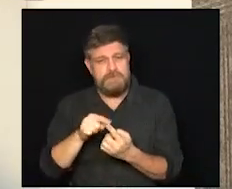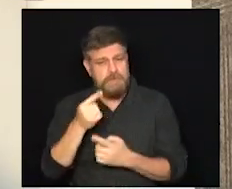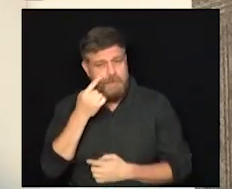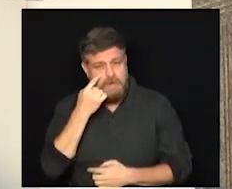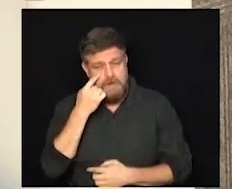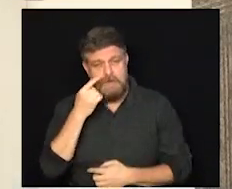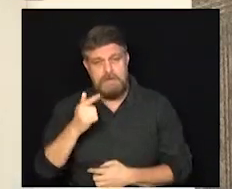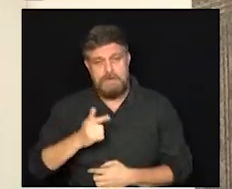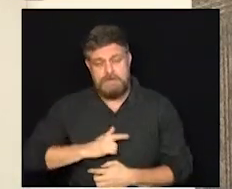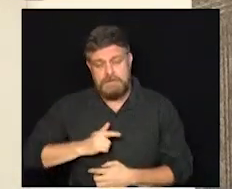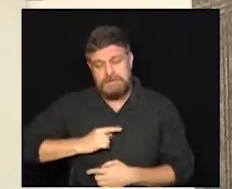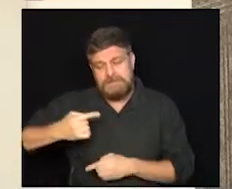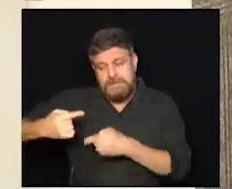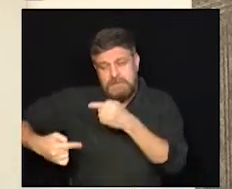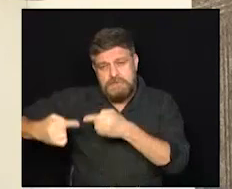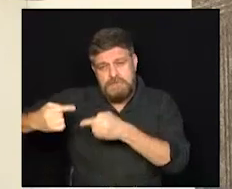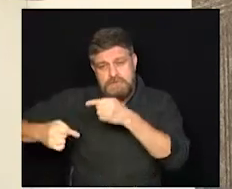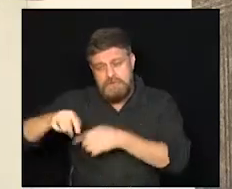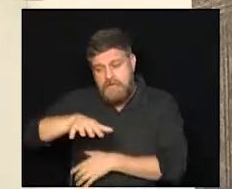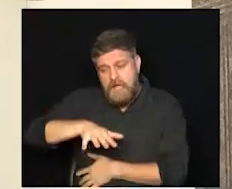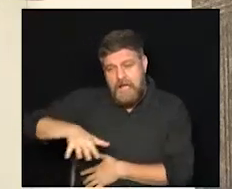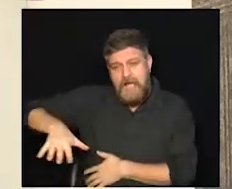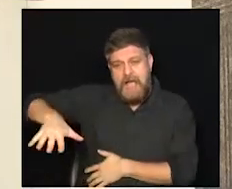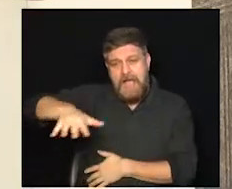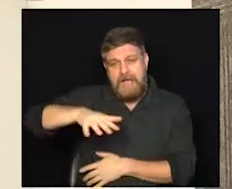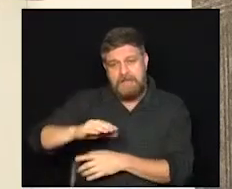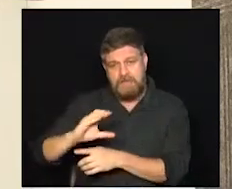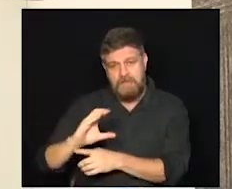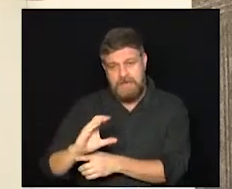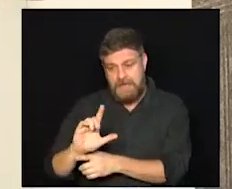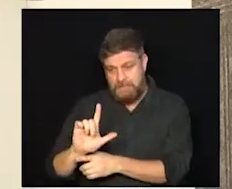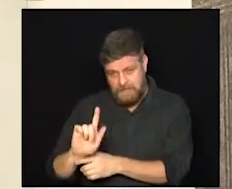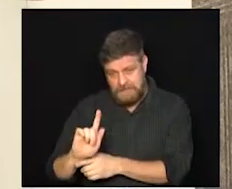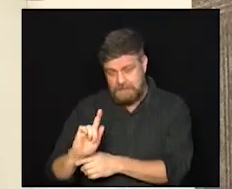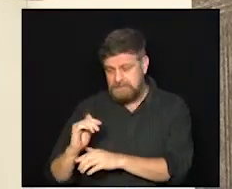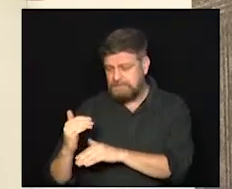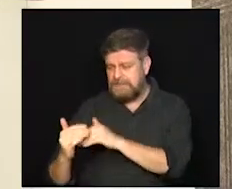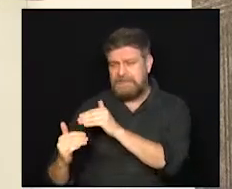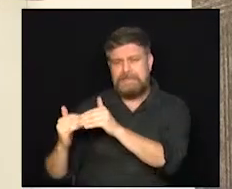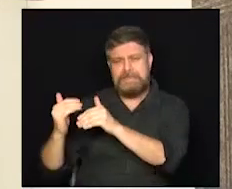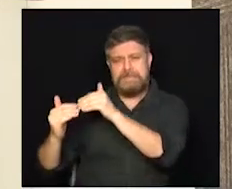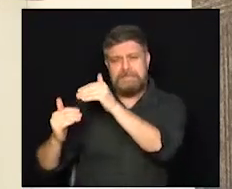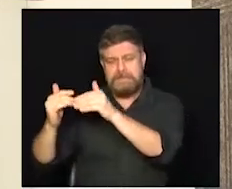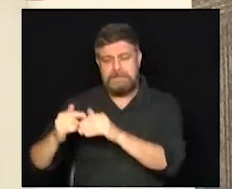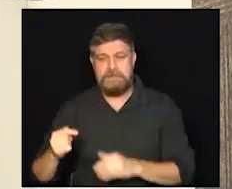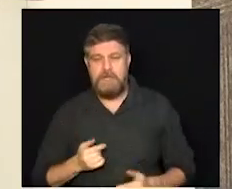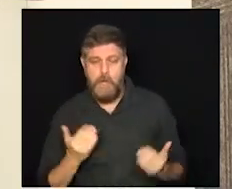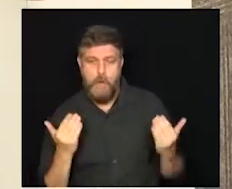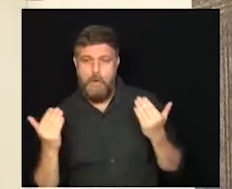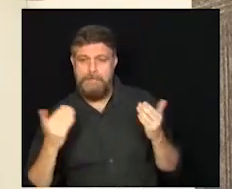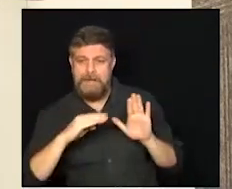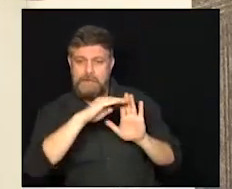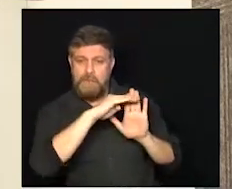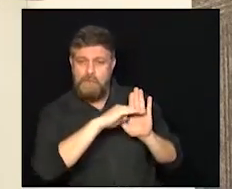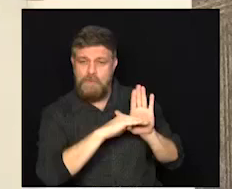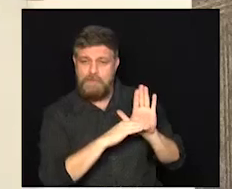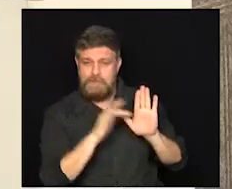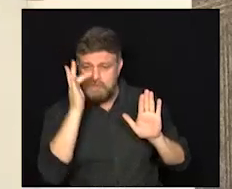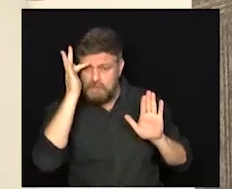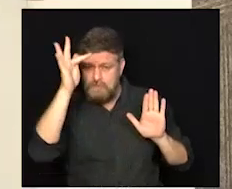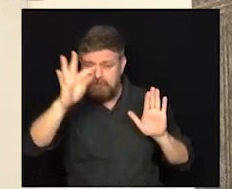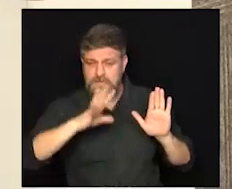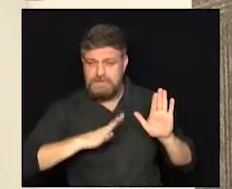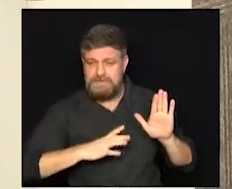analisar e discutir o desenvolvimento do distrito do Campo Grande a partir do plano diretor da cidade. Quem